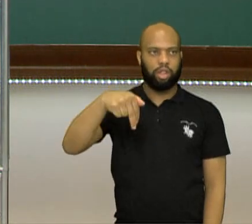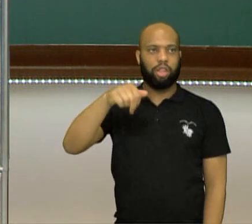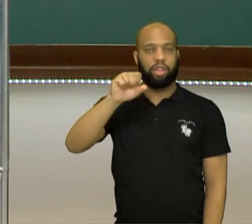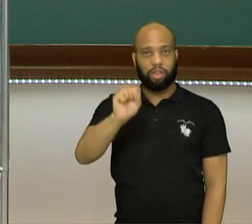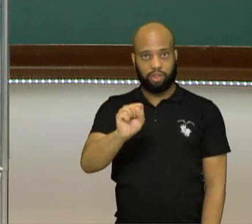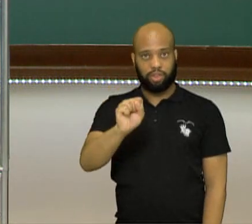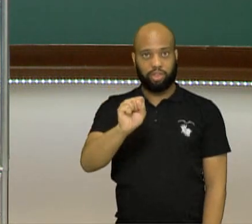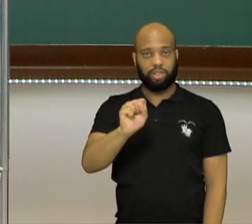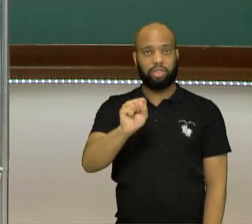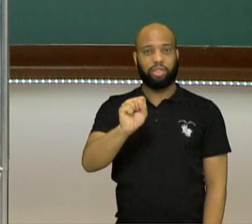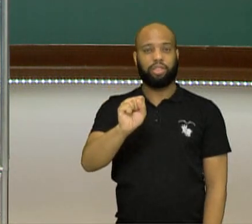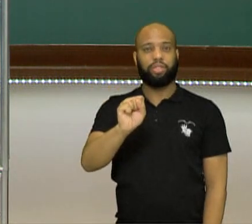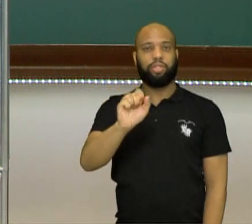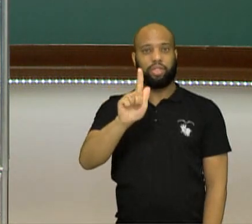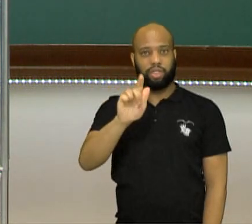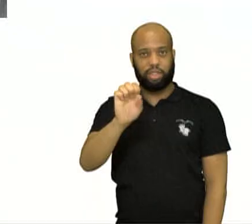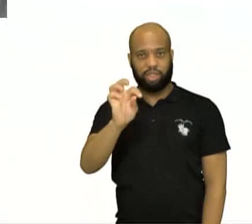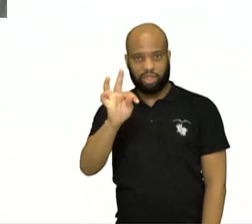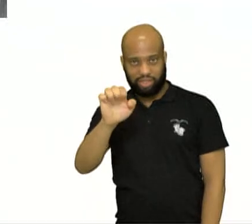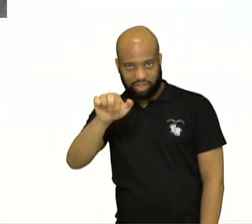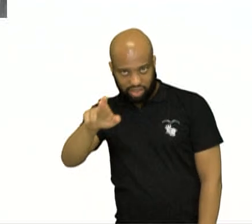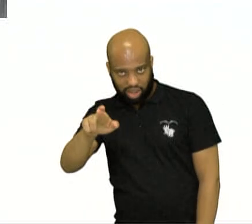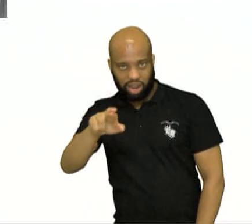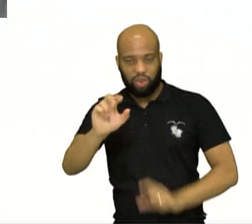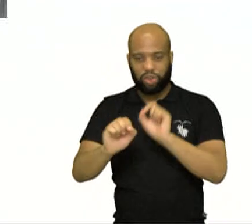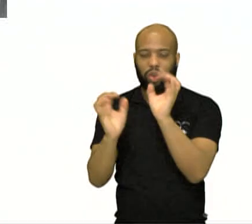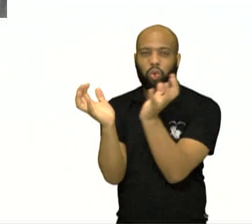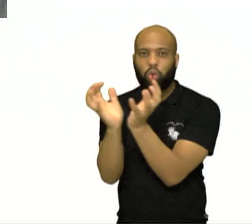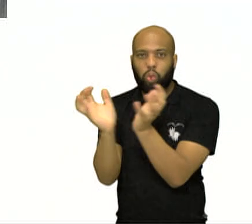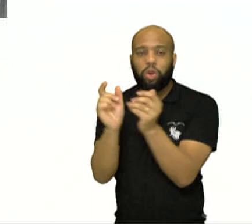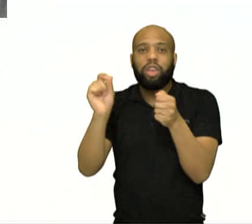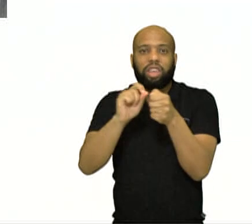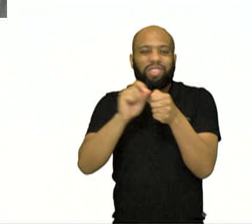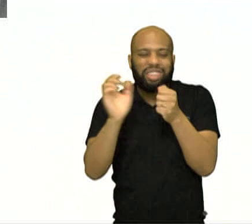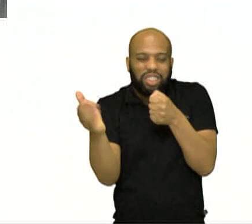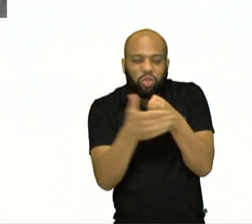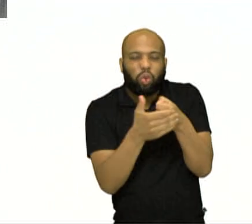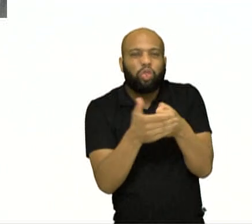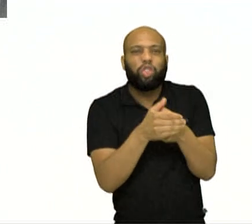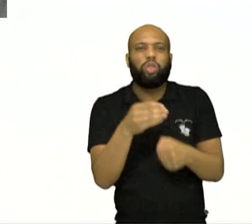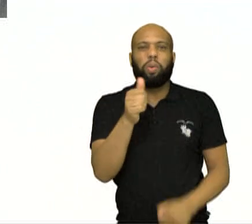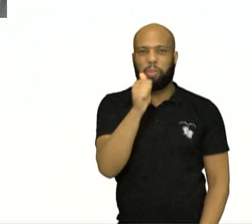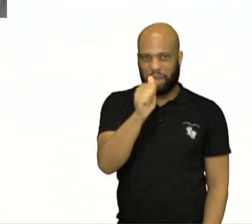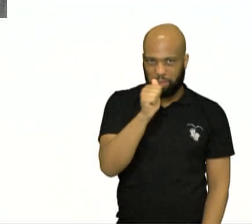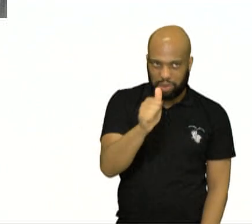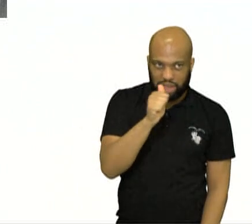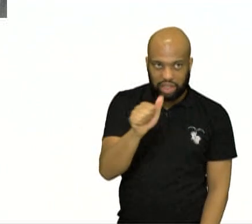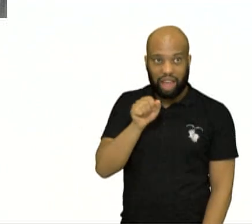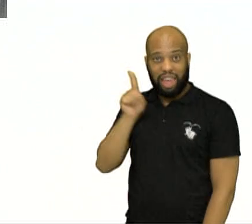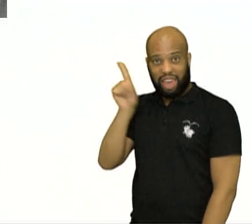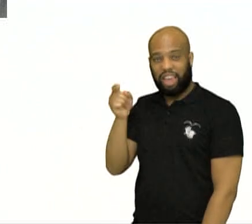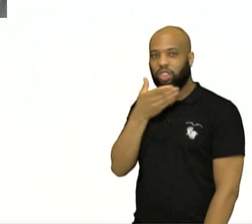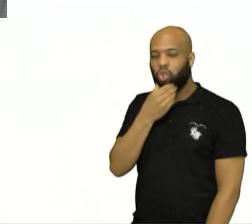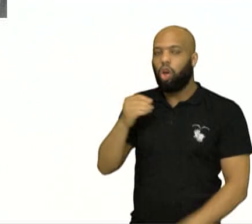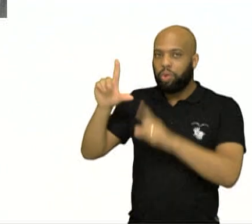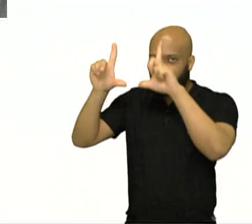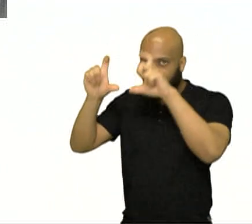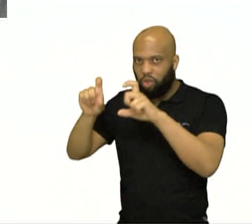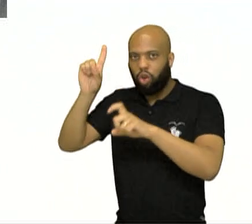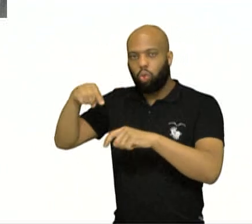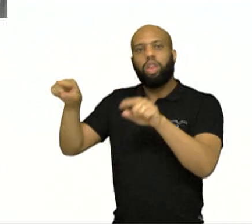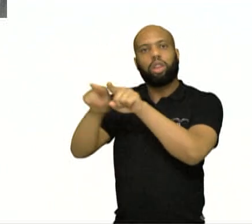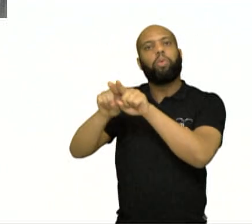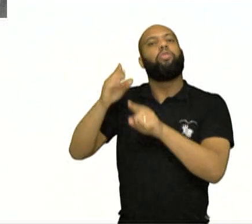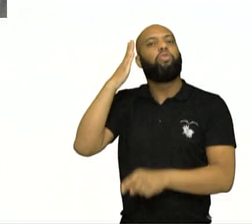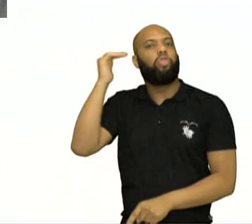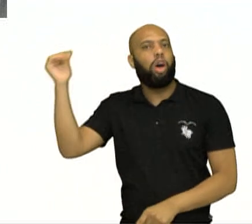aí numa foto de 1929, mostrando aí o poder, o crescimento do poder desses gangsters, dominando muitas gangues nos